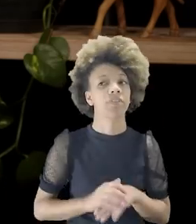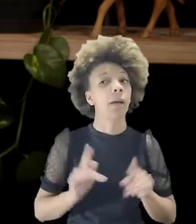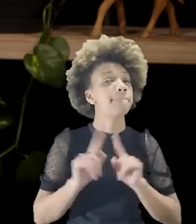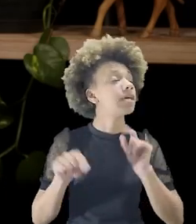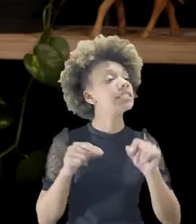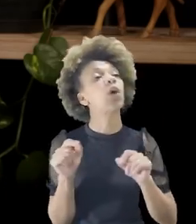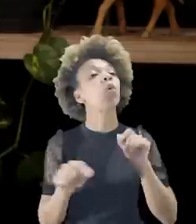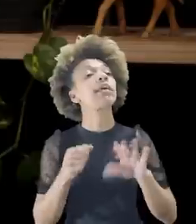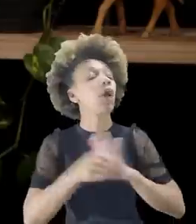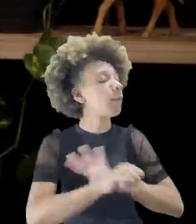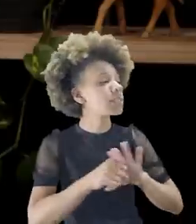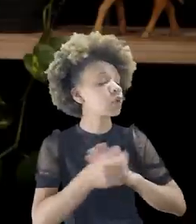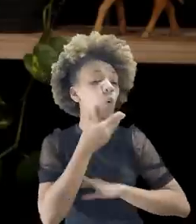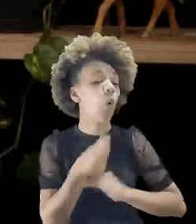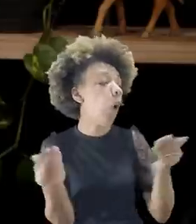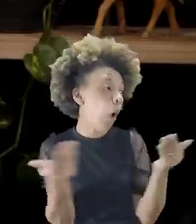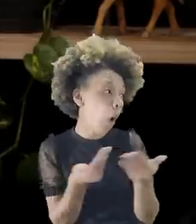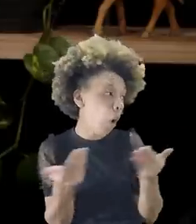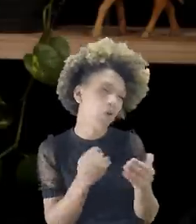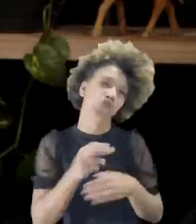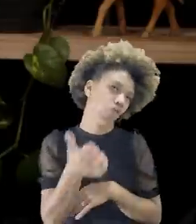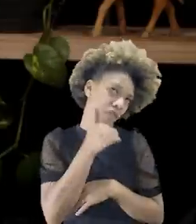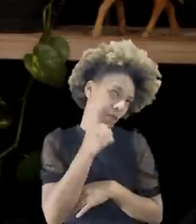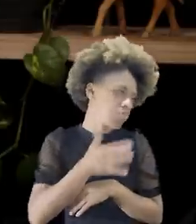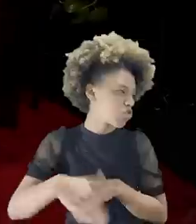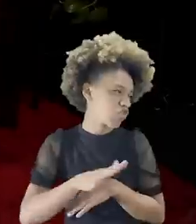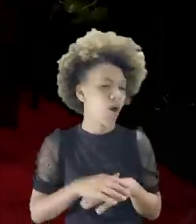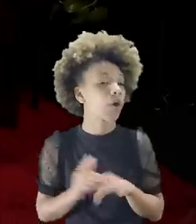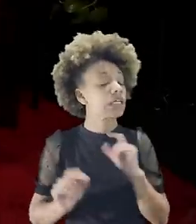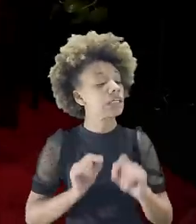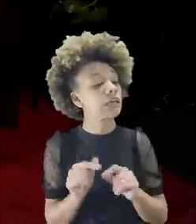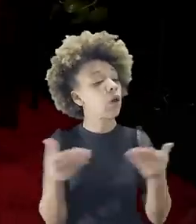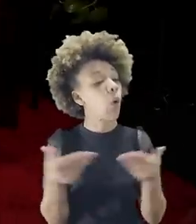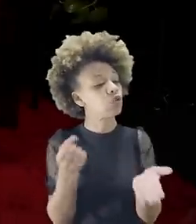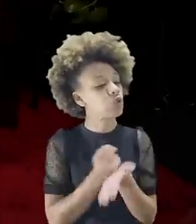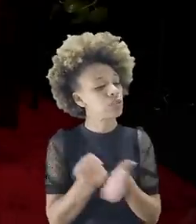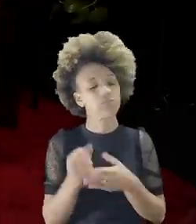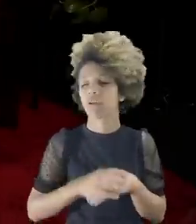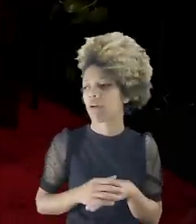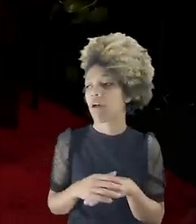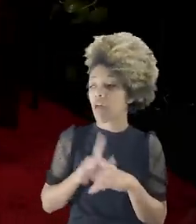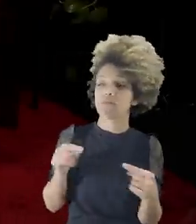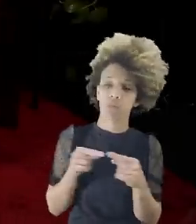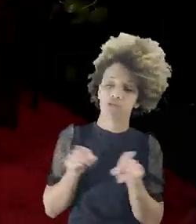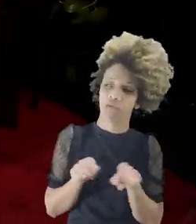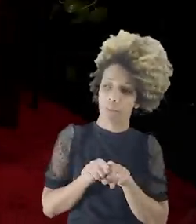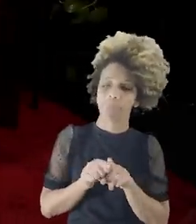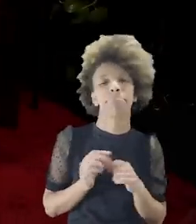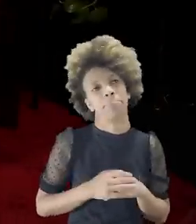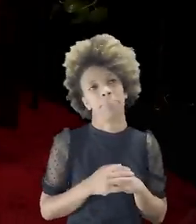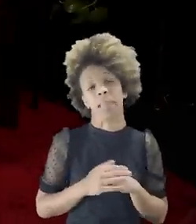Quem que é o que que é o basquete masculino hoje ou feminino também em geral que que são os caras que estão sendo contratados nesse sentido também